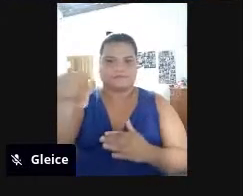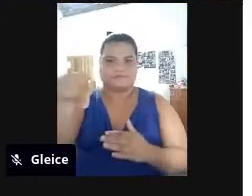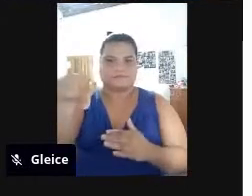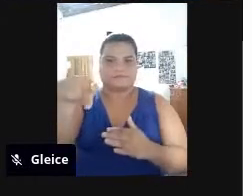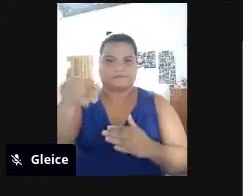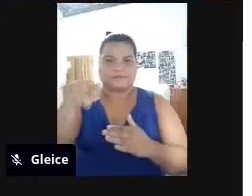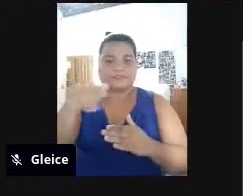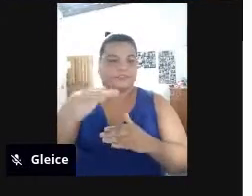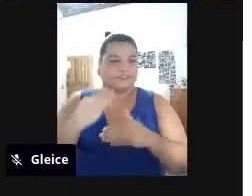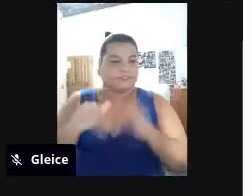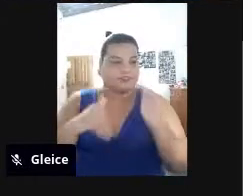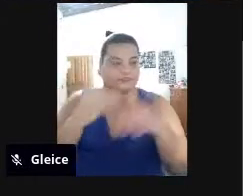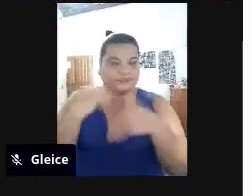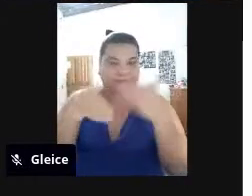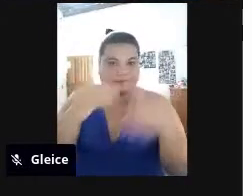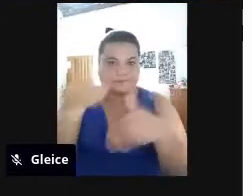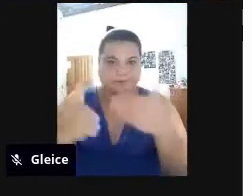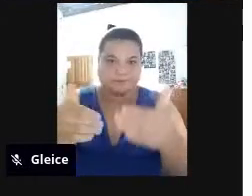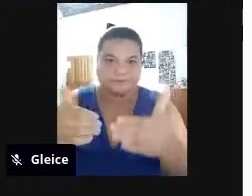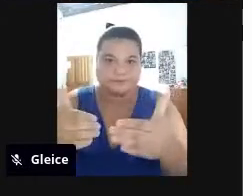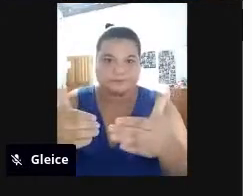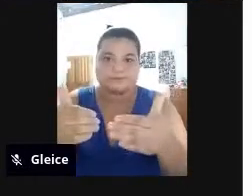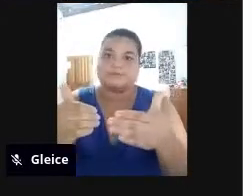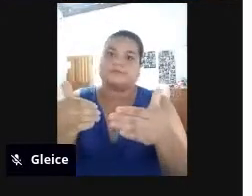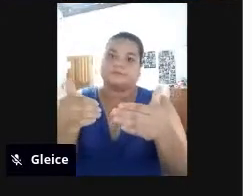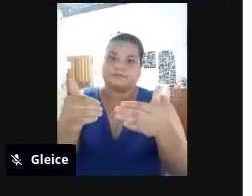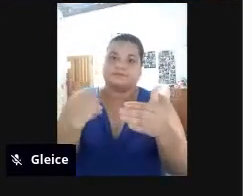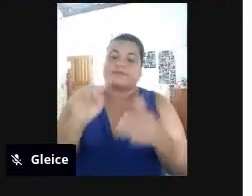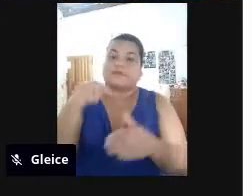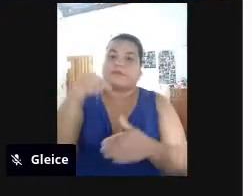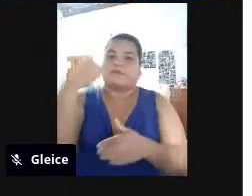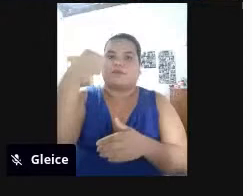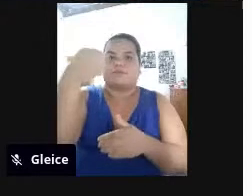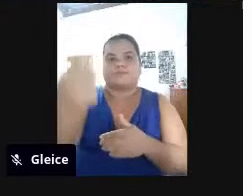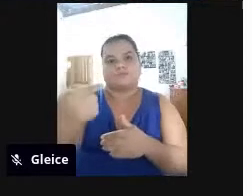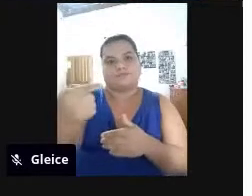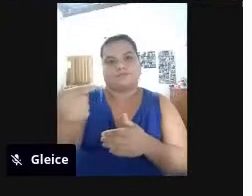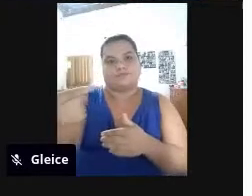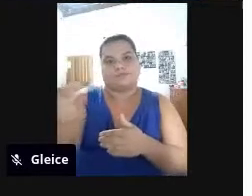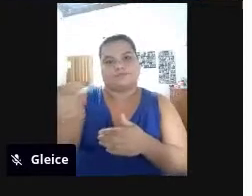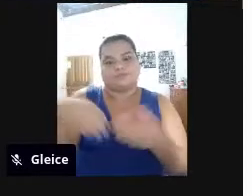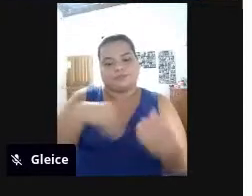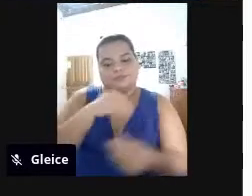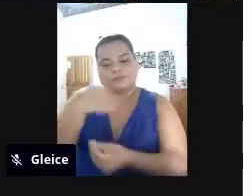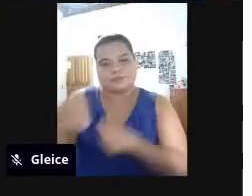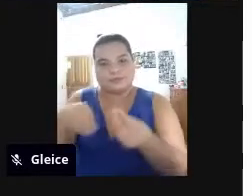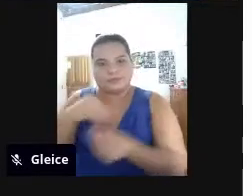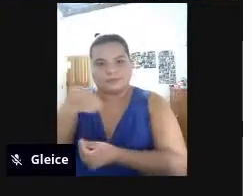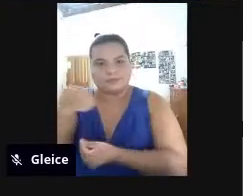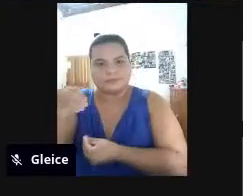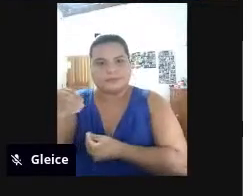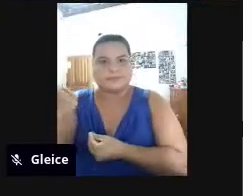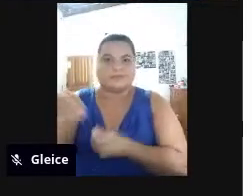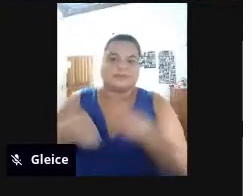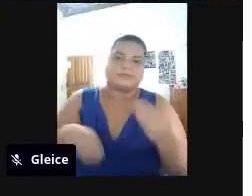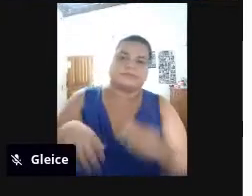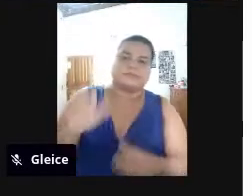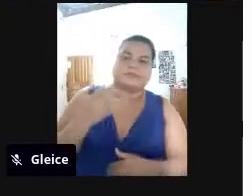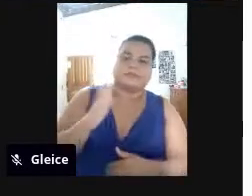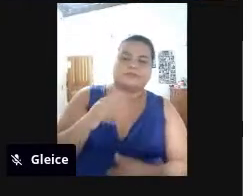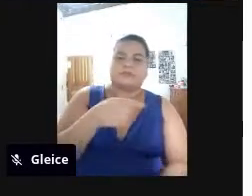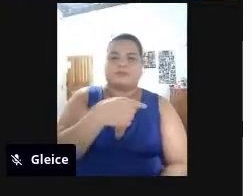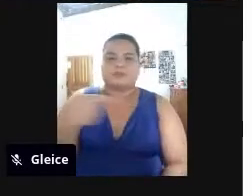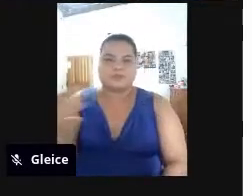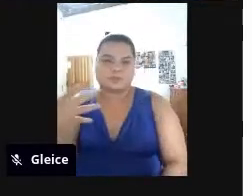muscular, visando a saturação. Depois, a gente faz uma dose de manutenção de até 4 semanas, de 3 a 5